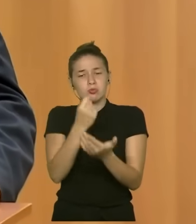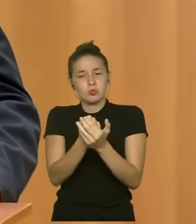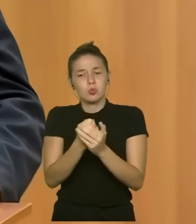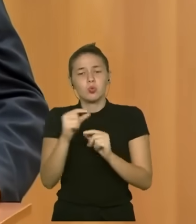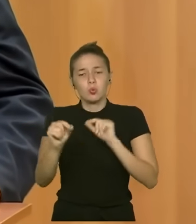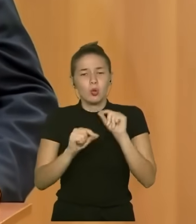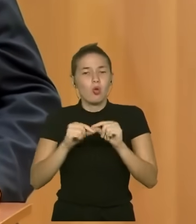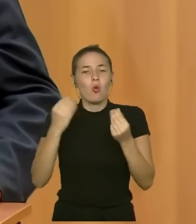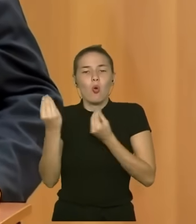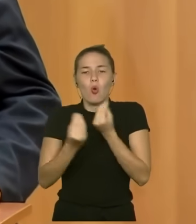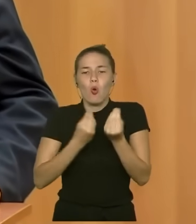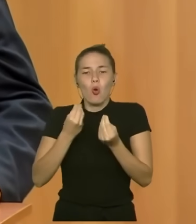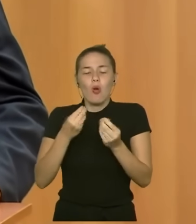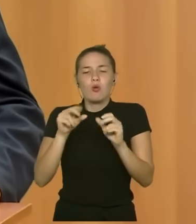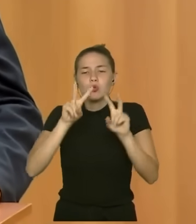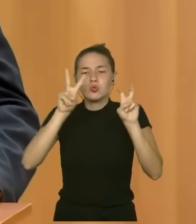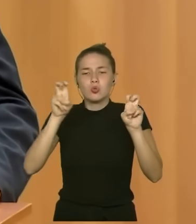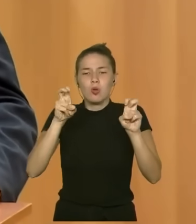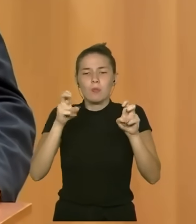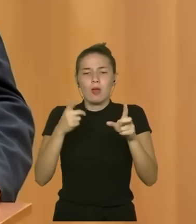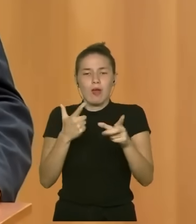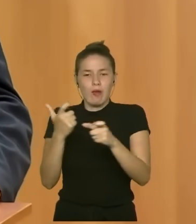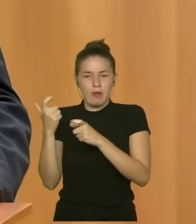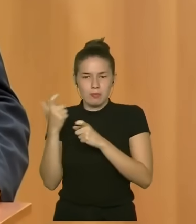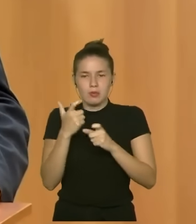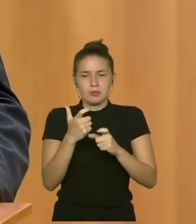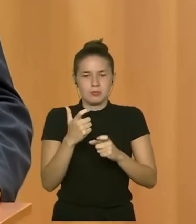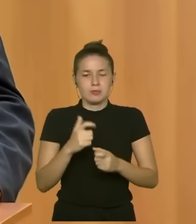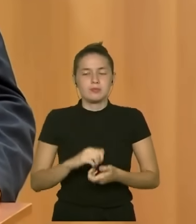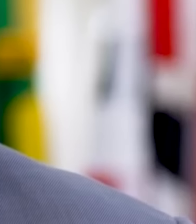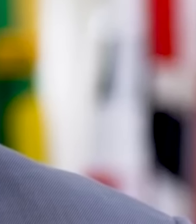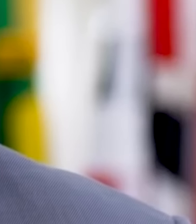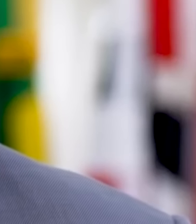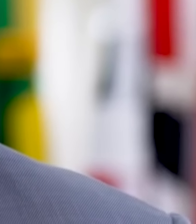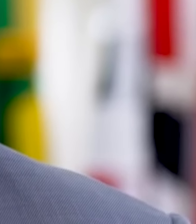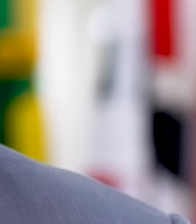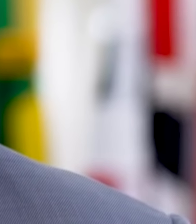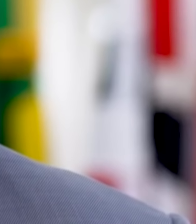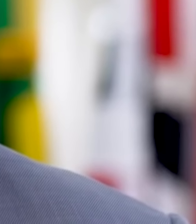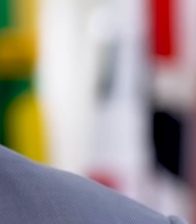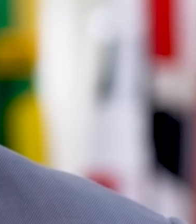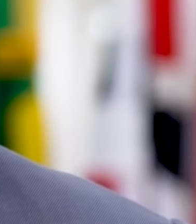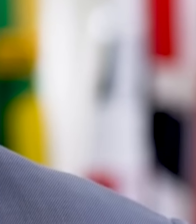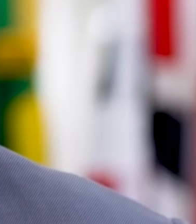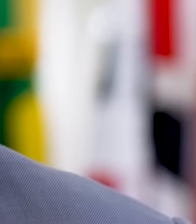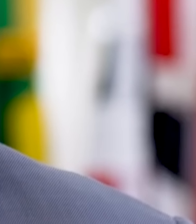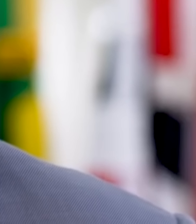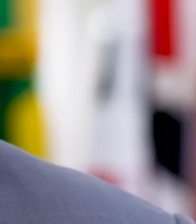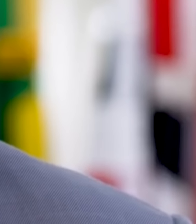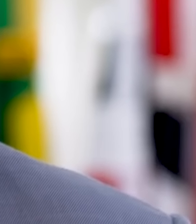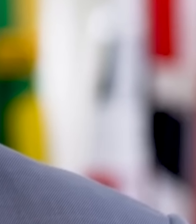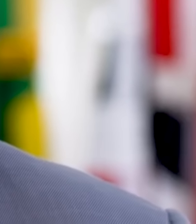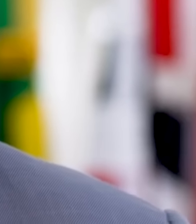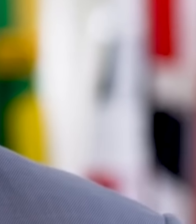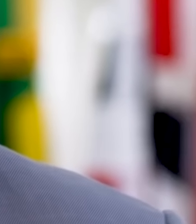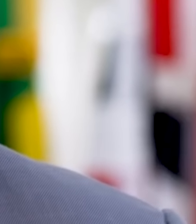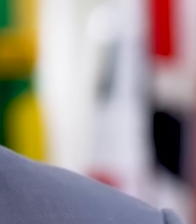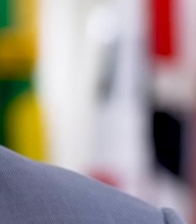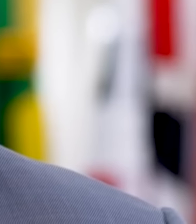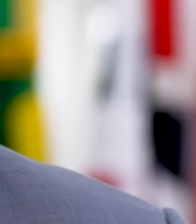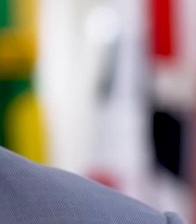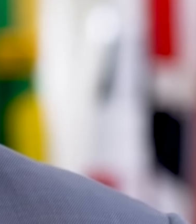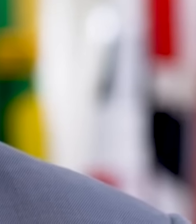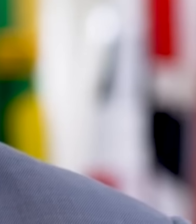tem 55 anos e já foi juiz de carreira antes de ingressar na política. Depois, atuou como deputado federal e governador